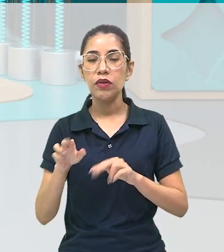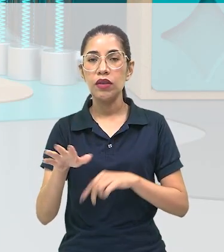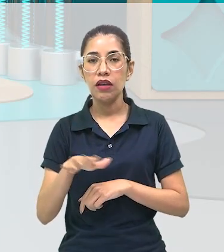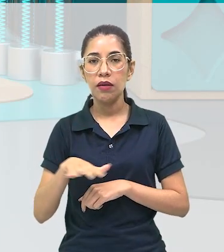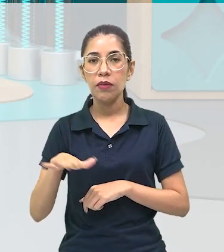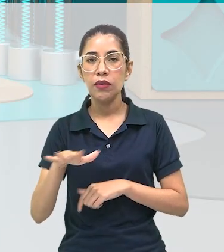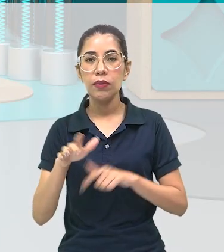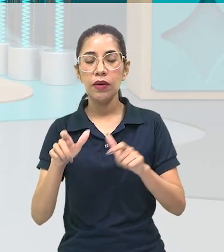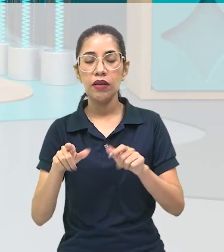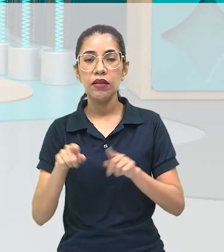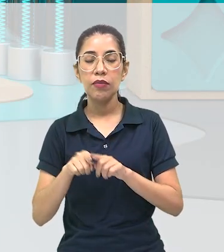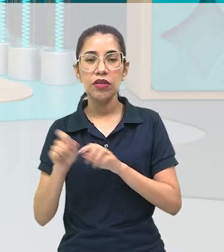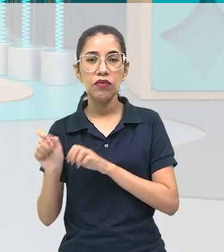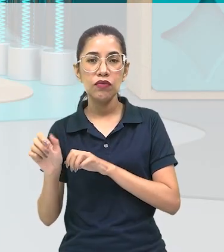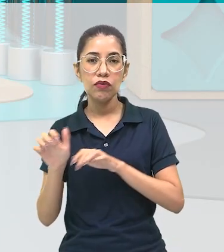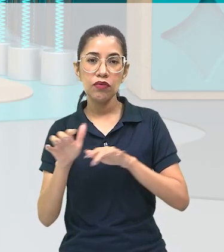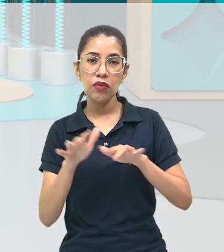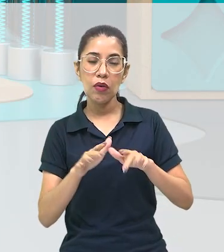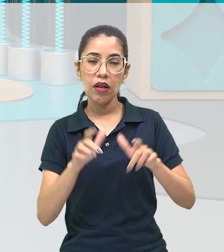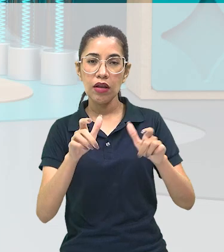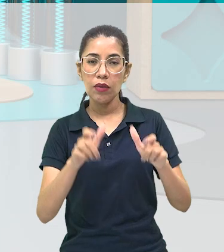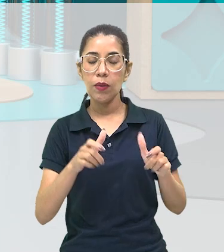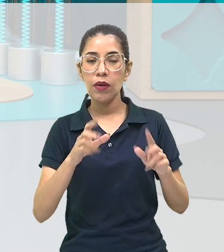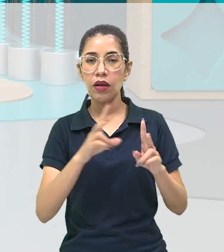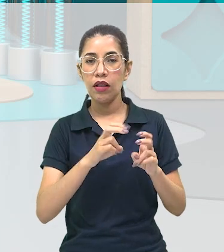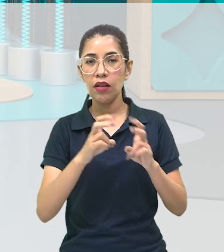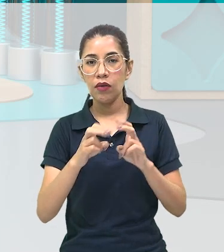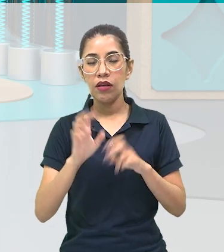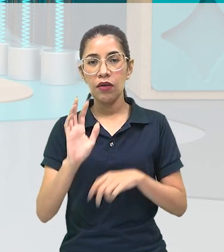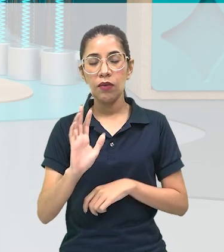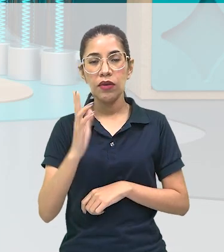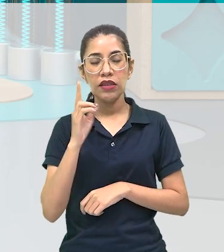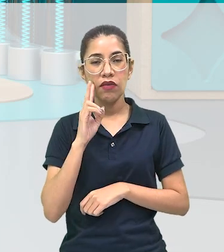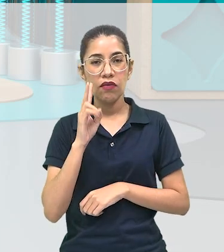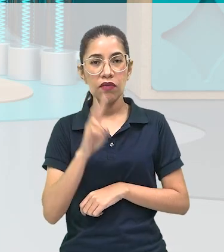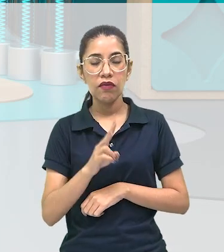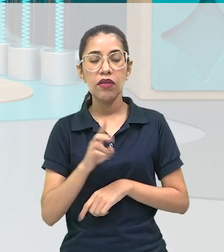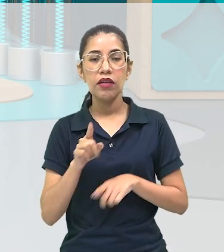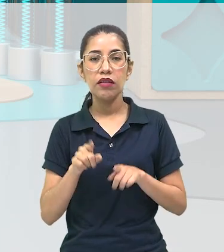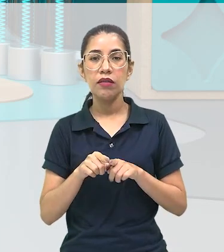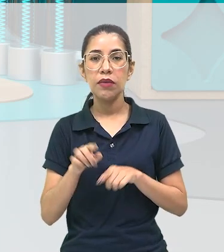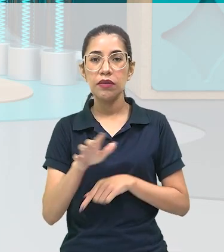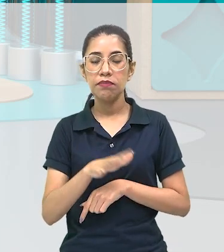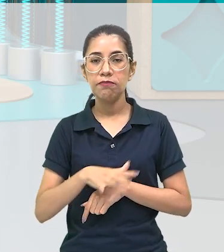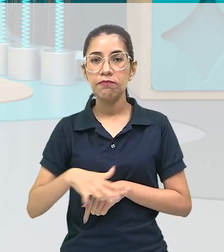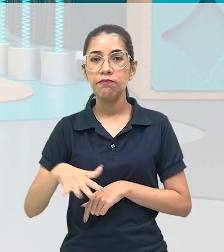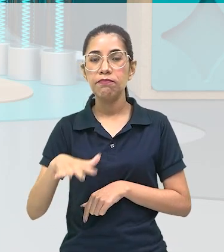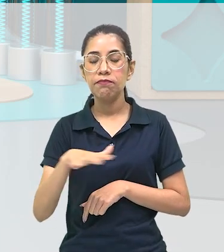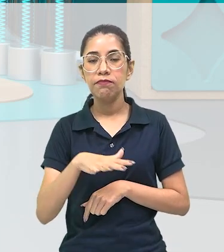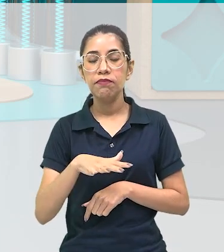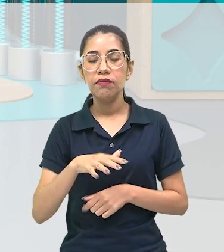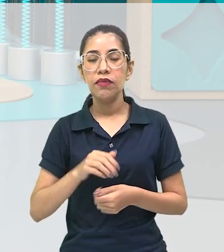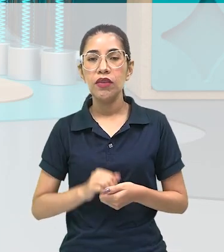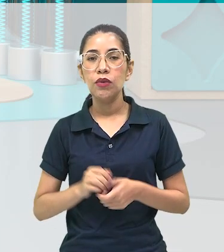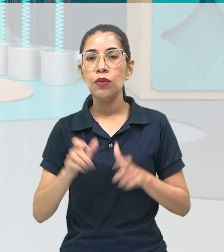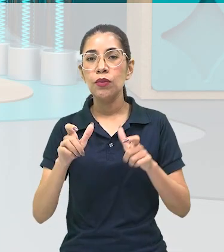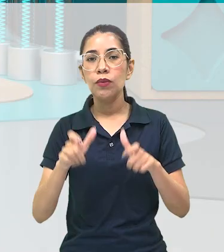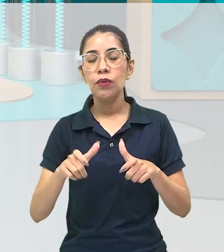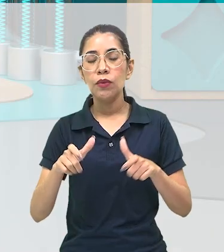em peso assistir às lutas, os campeonatos, num estádio lá no Japão, que